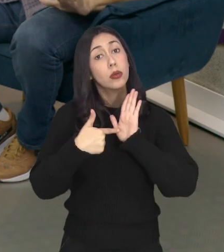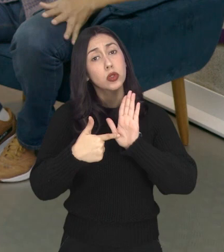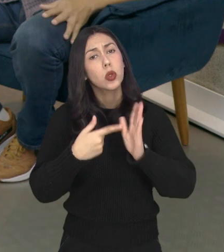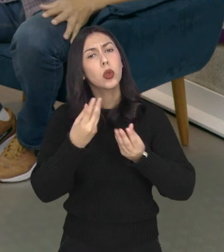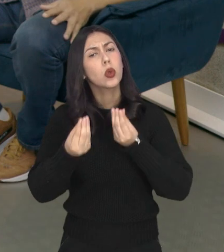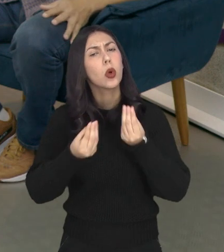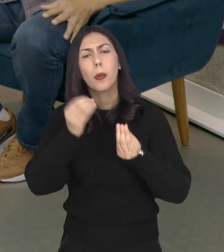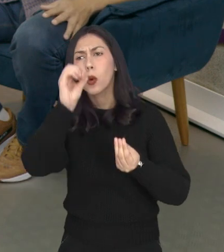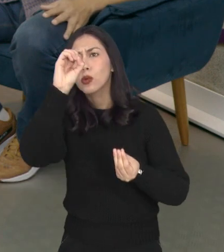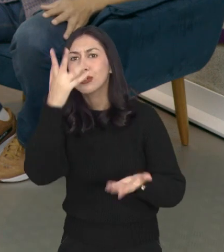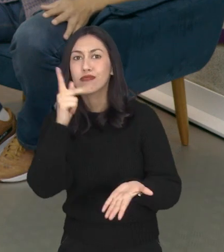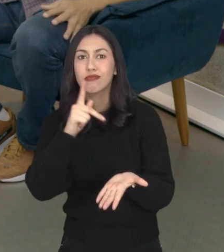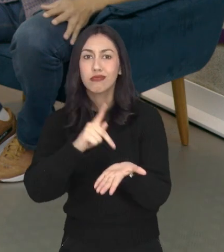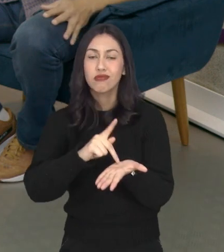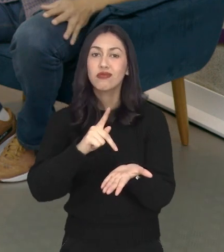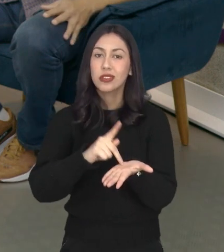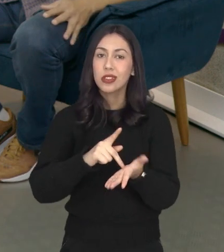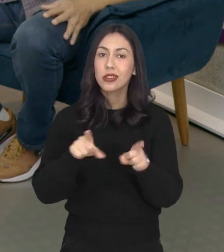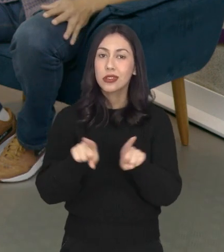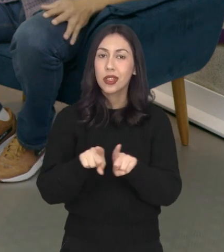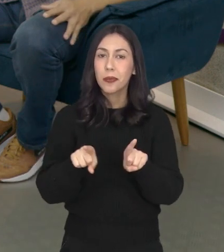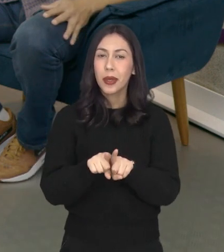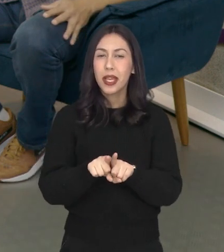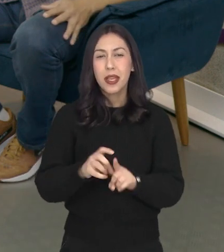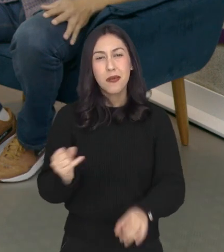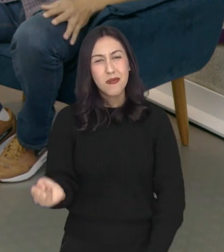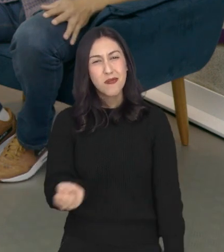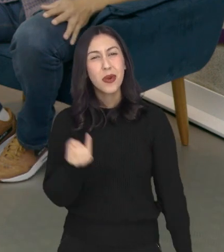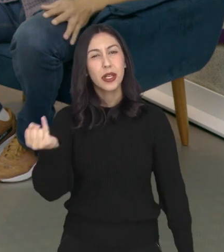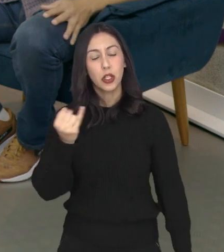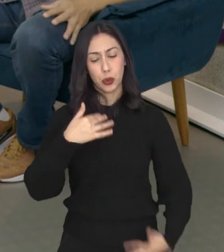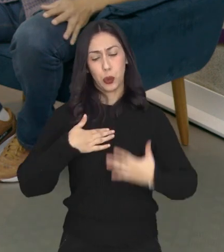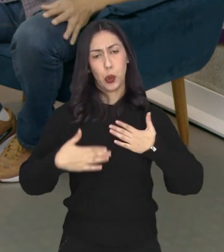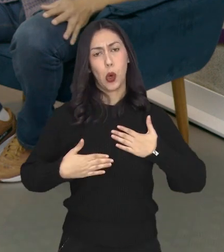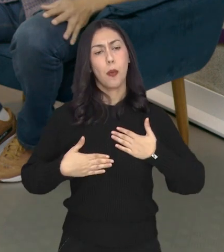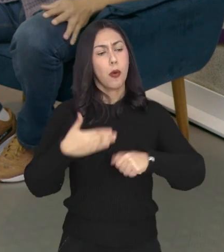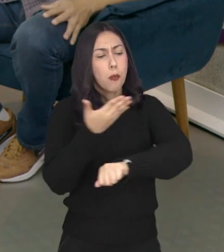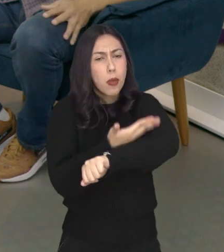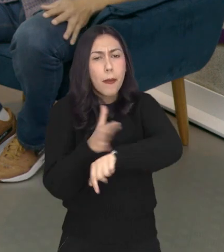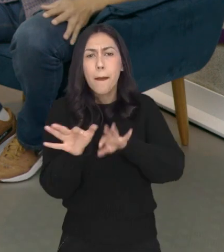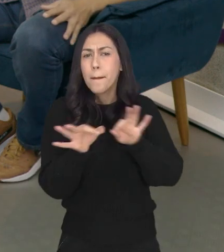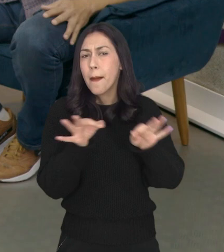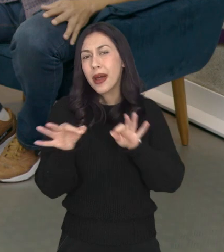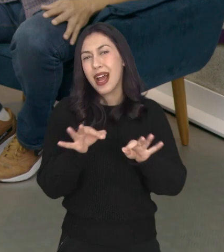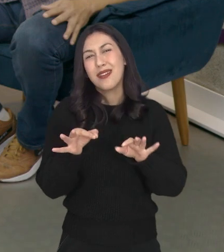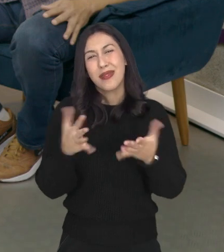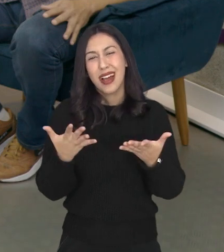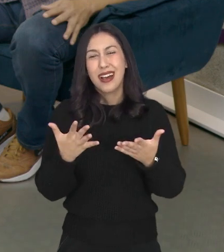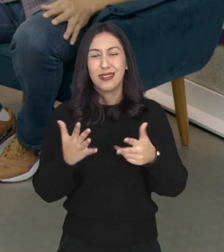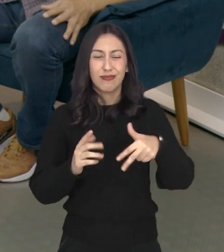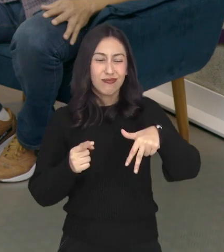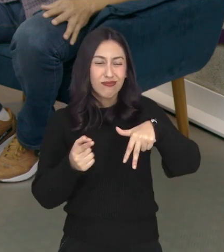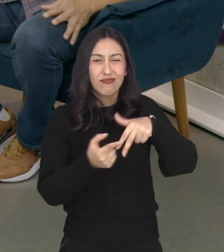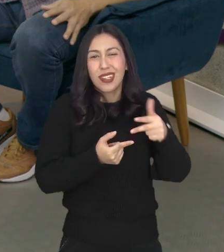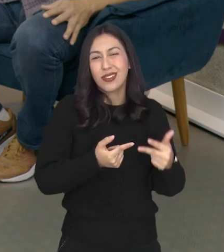viu a realidade e a gente viu a importância da preparação física até para não se lesionar,